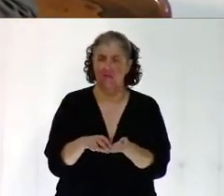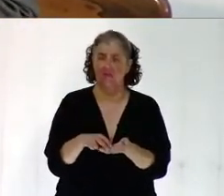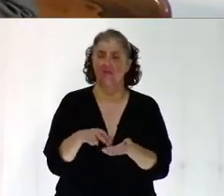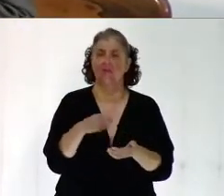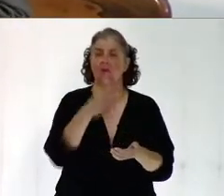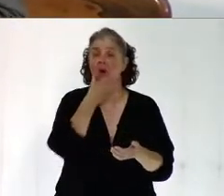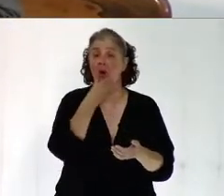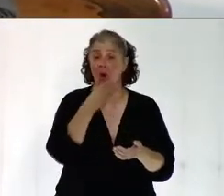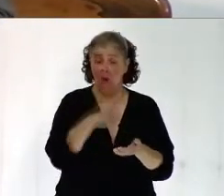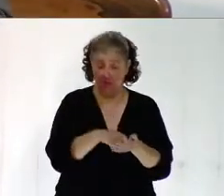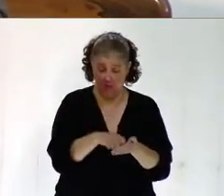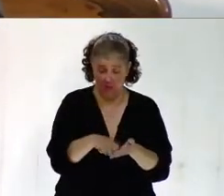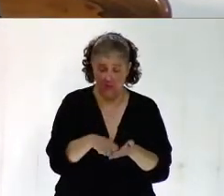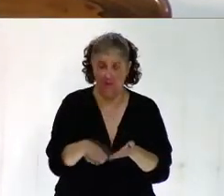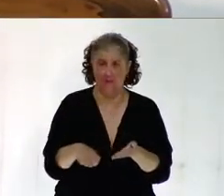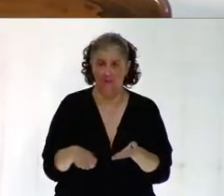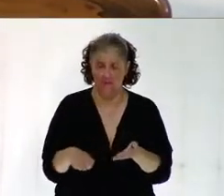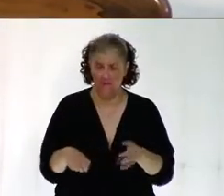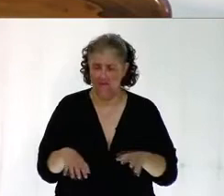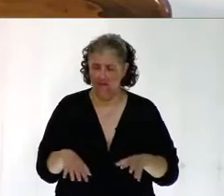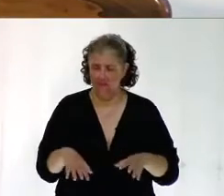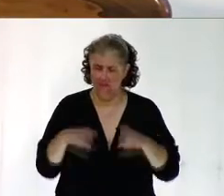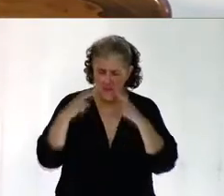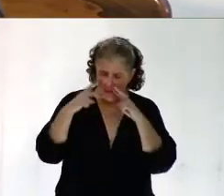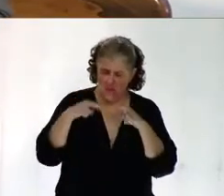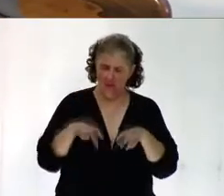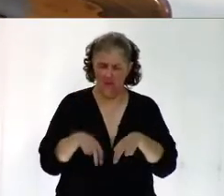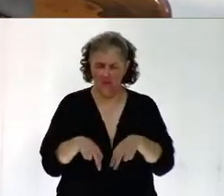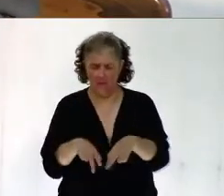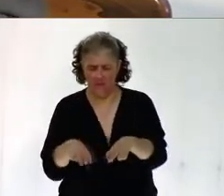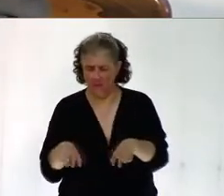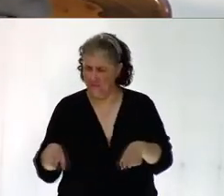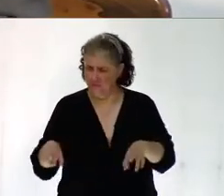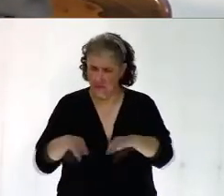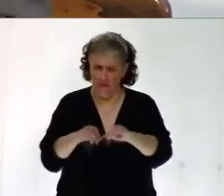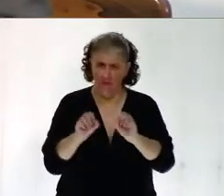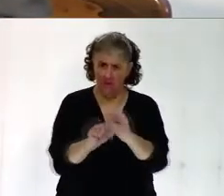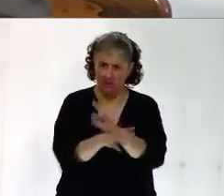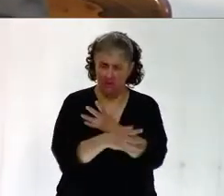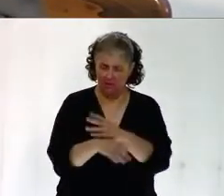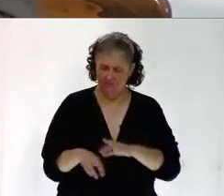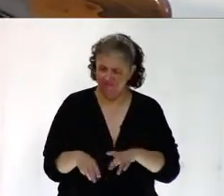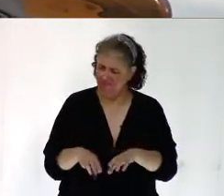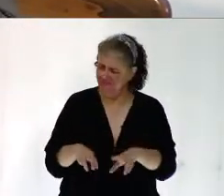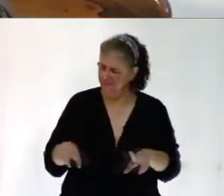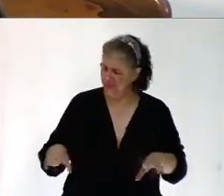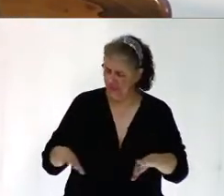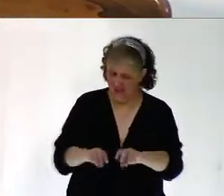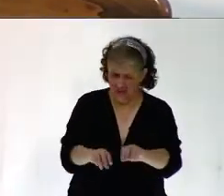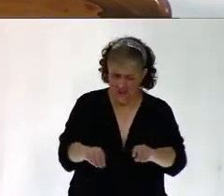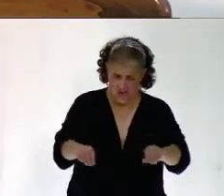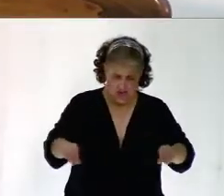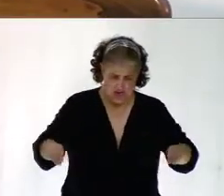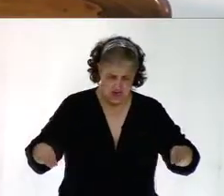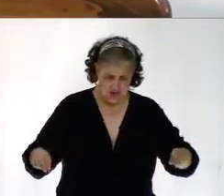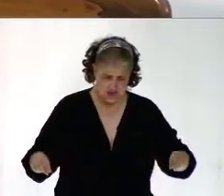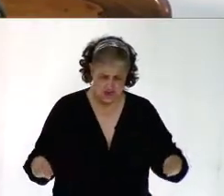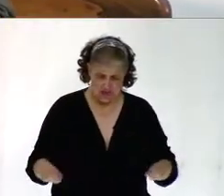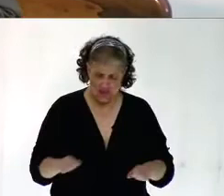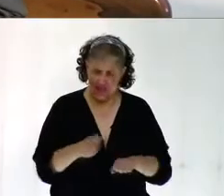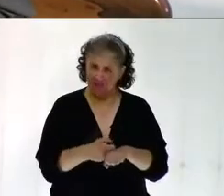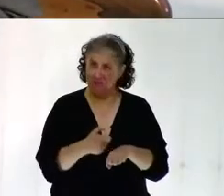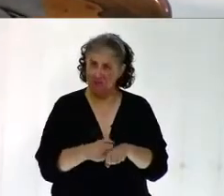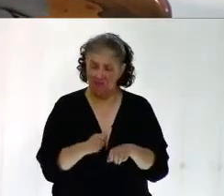de areia amarela pedra calcária despedaçada cheia de